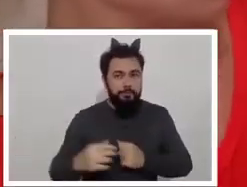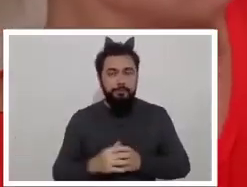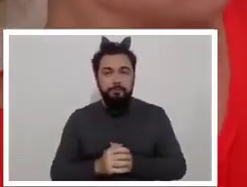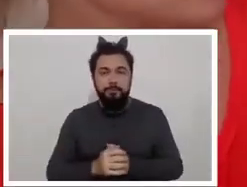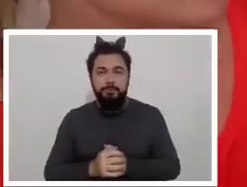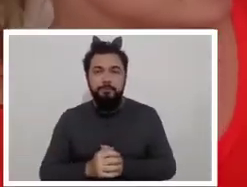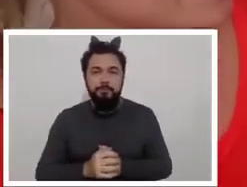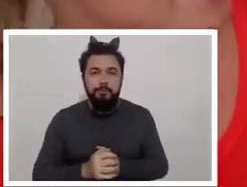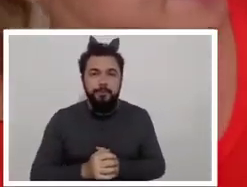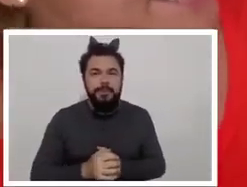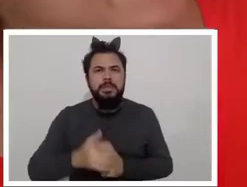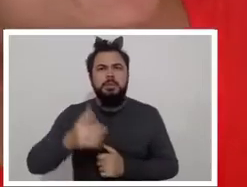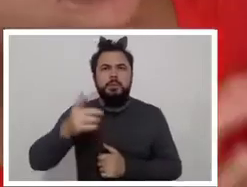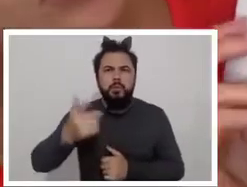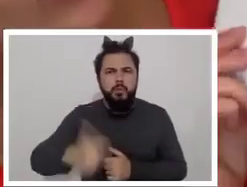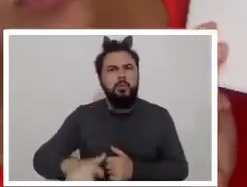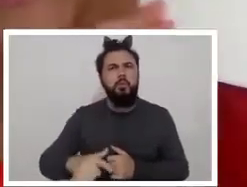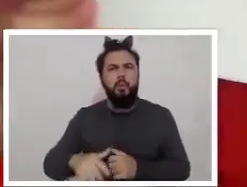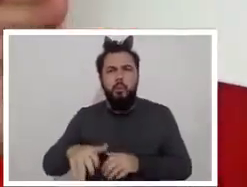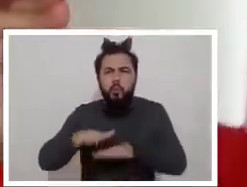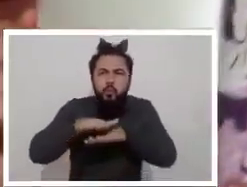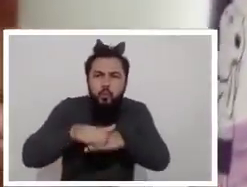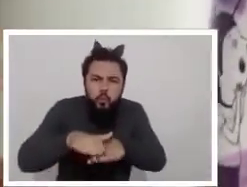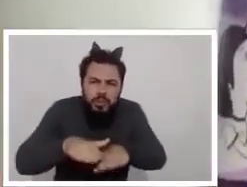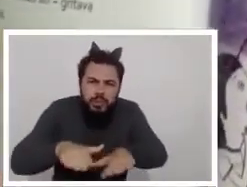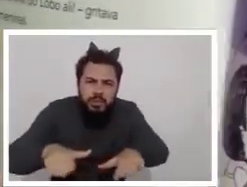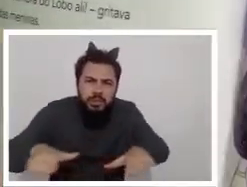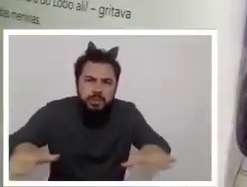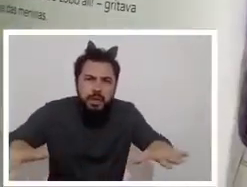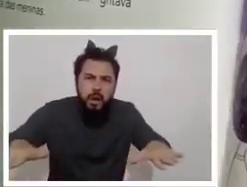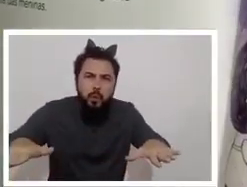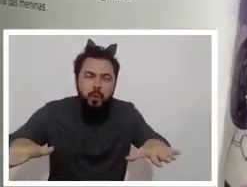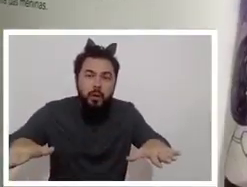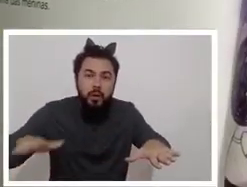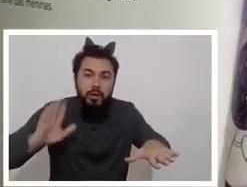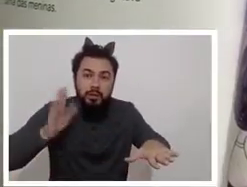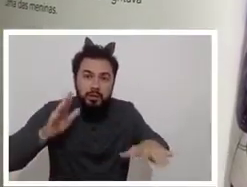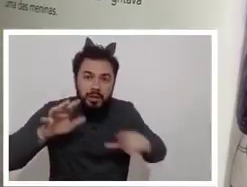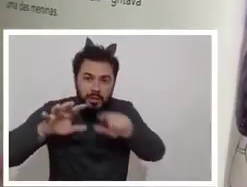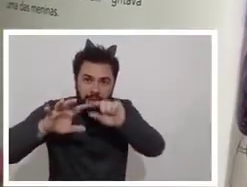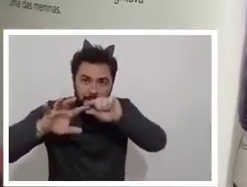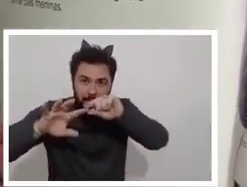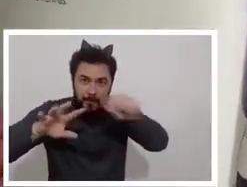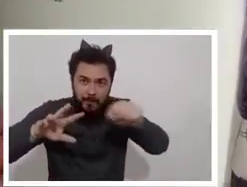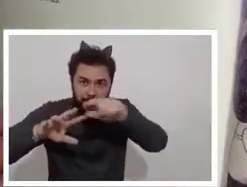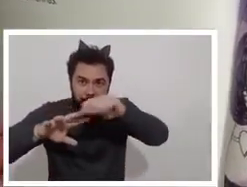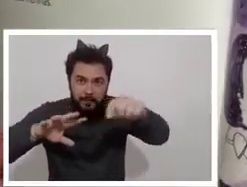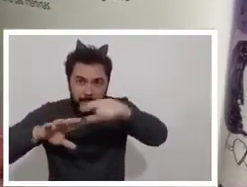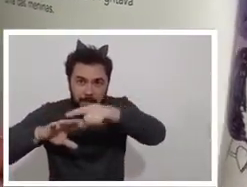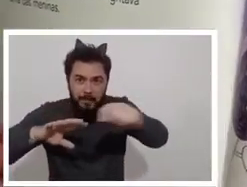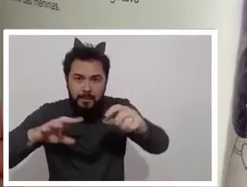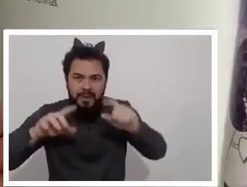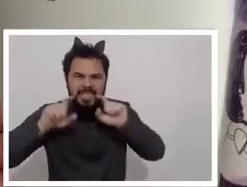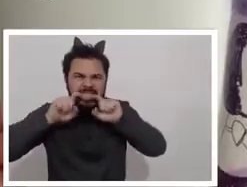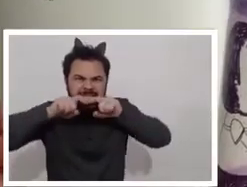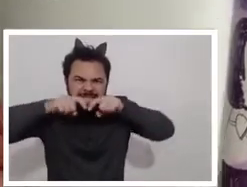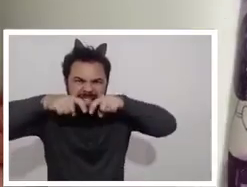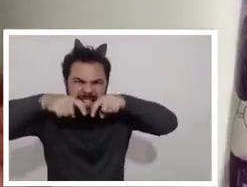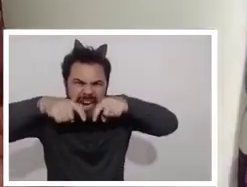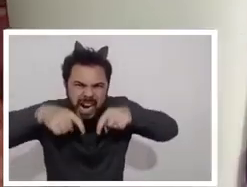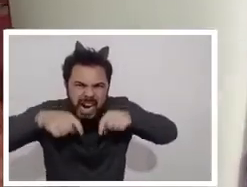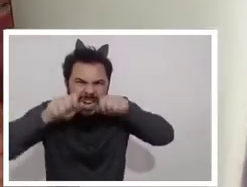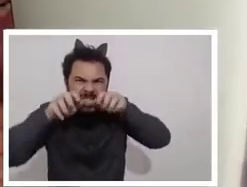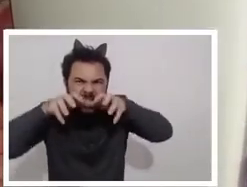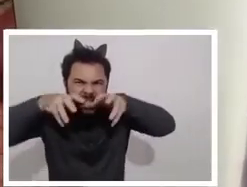pequeno dinheiro de novo a sombra do meu lá na boca me